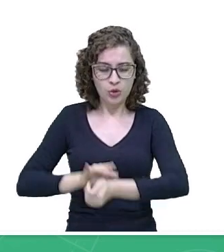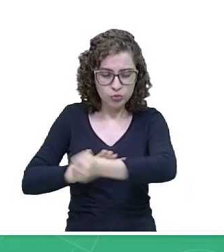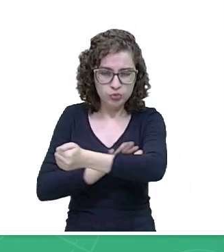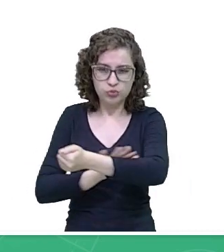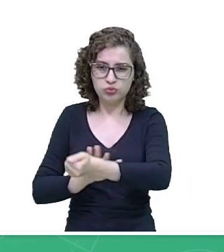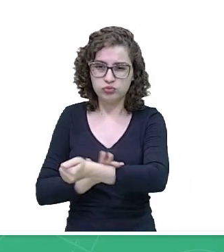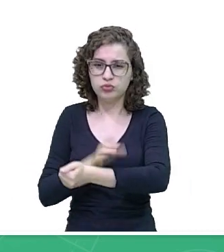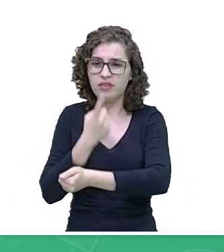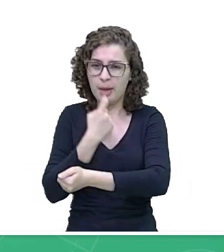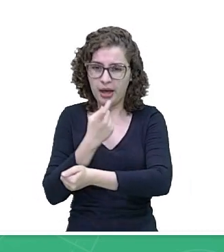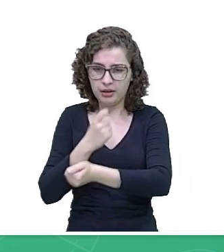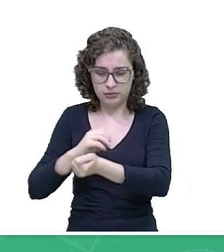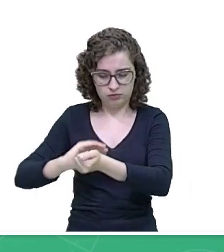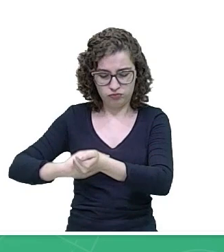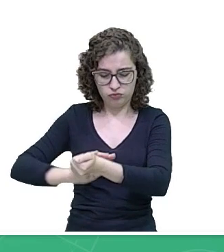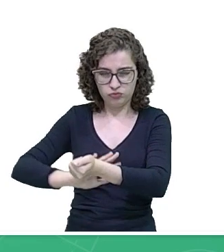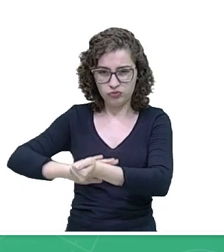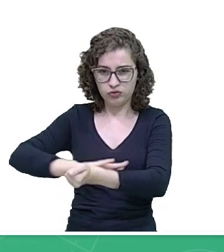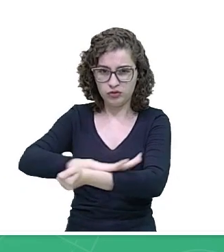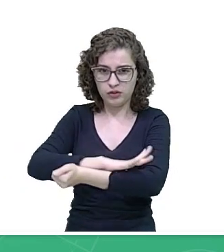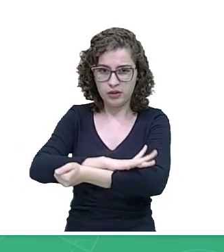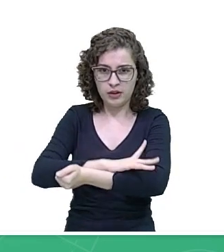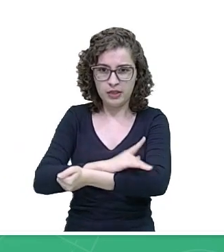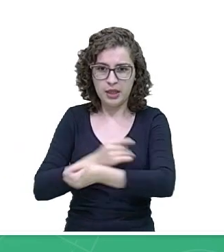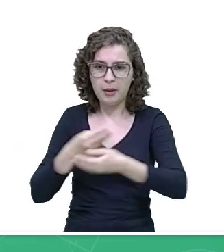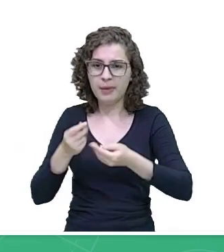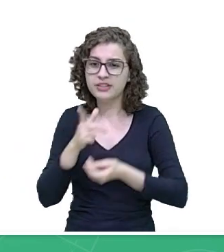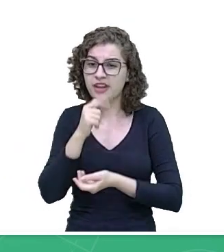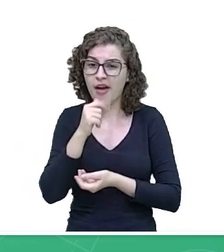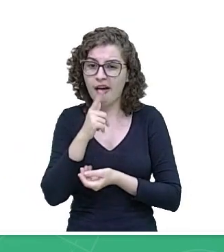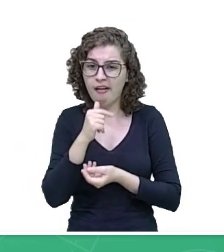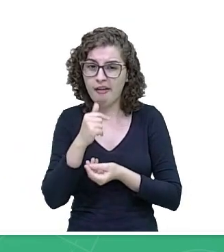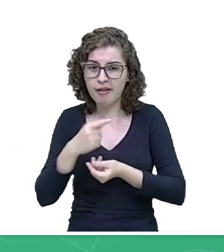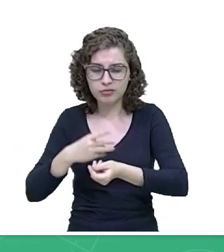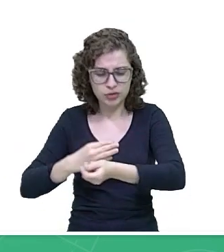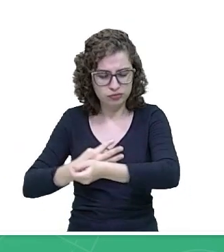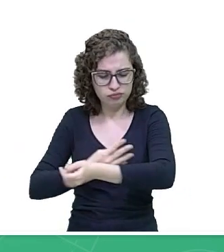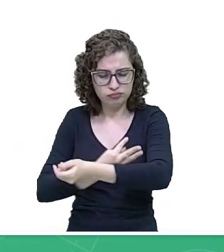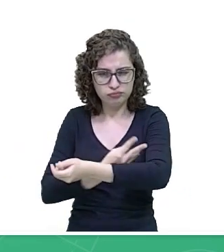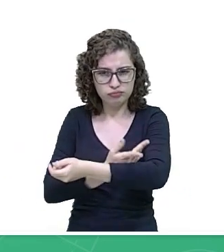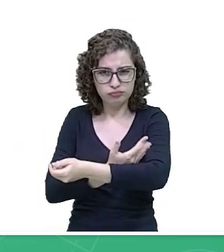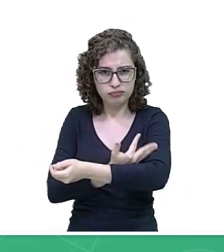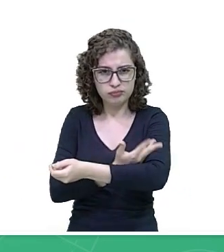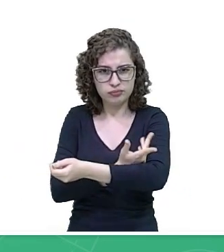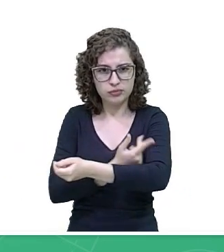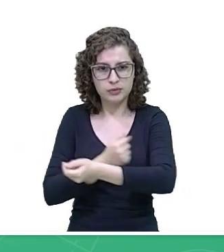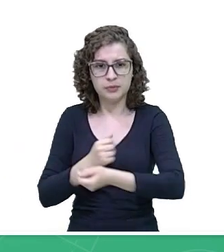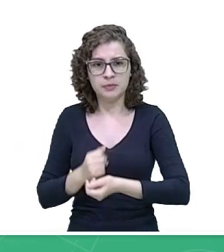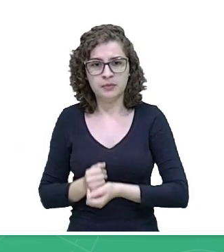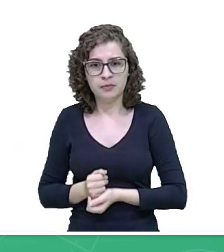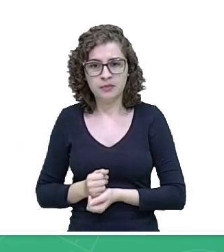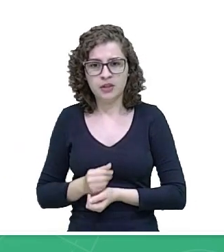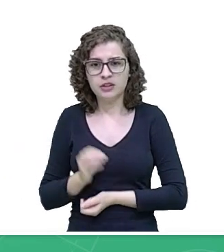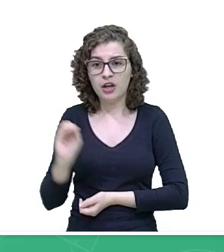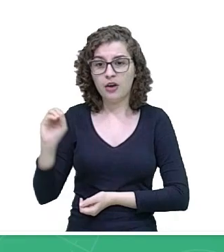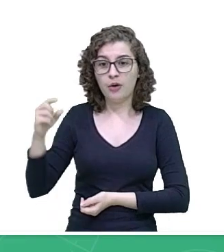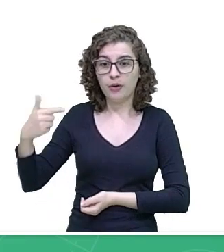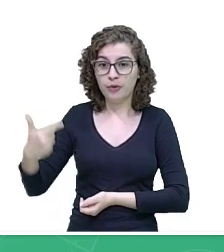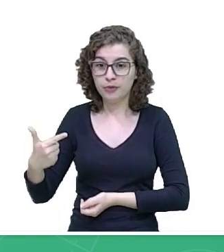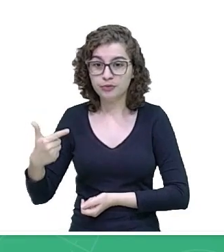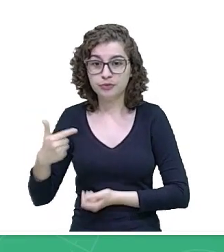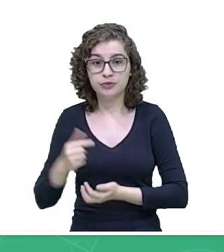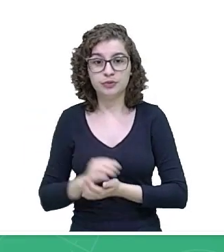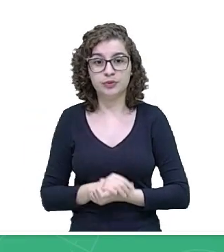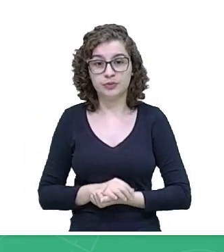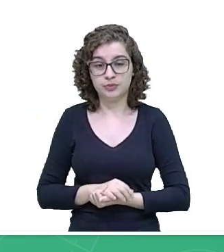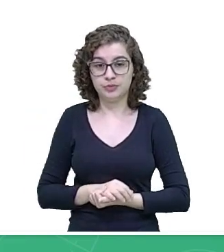no nosso sangue nós temos uma parte que é a parte líquida do sangue, tá? Essa parte líquida do sangue é cheia de oxigênio, é